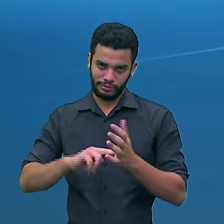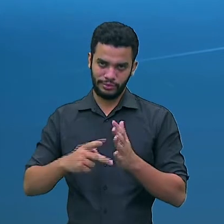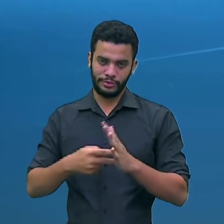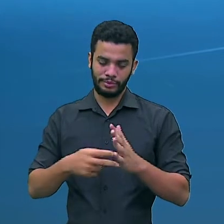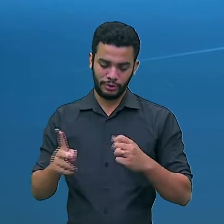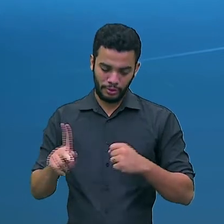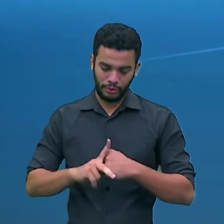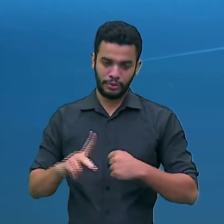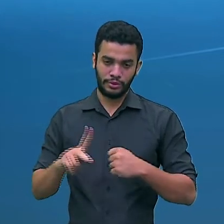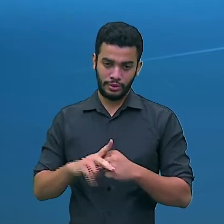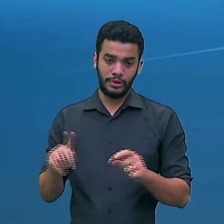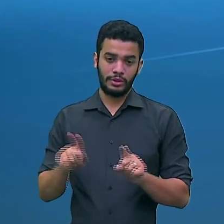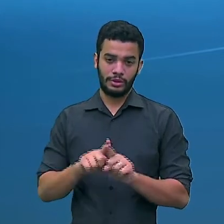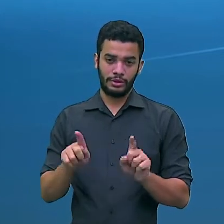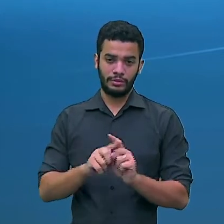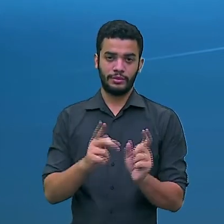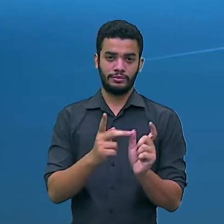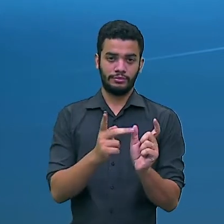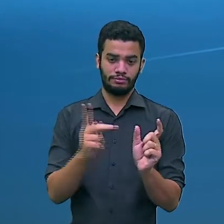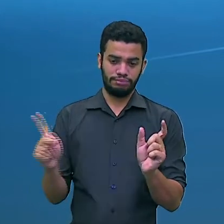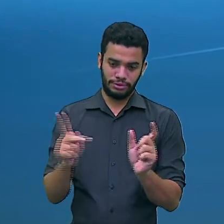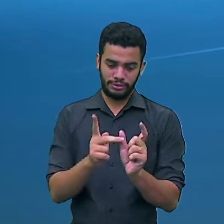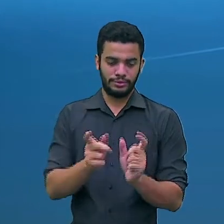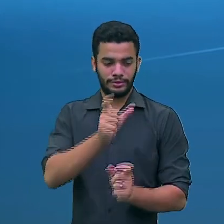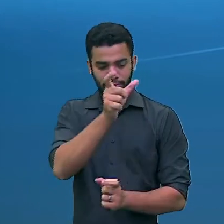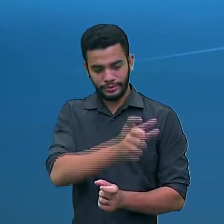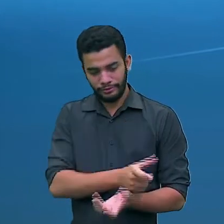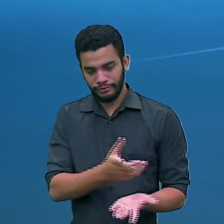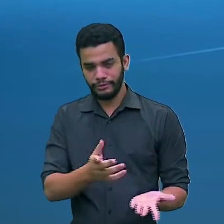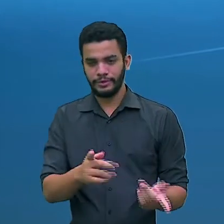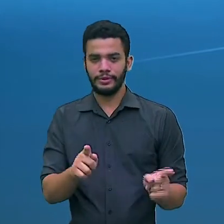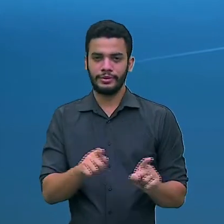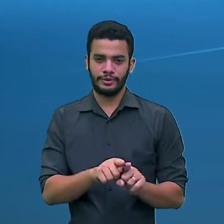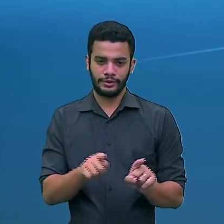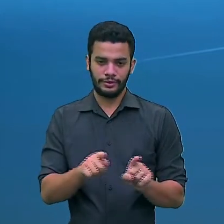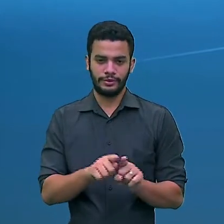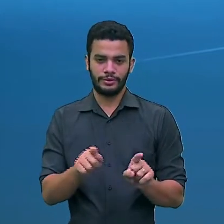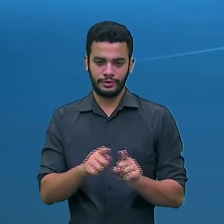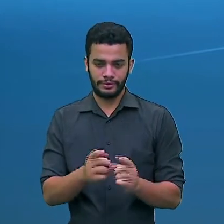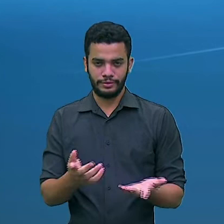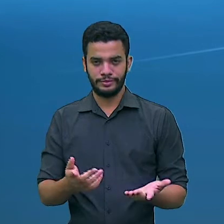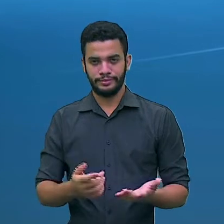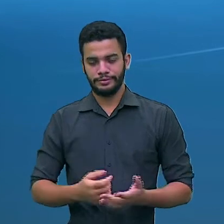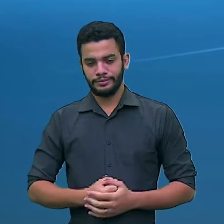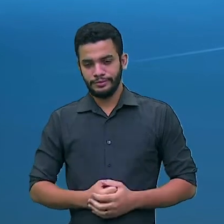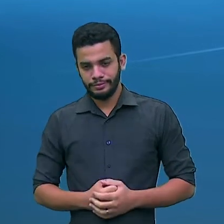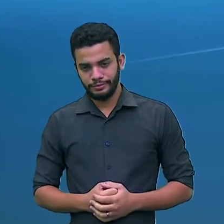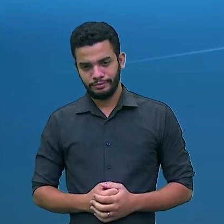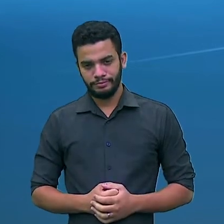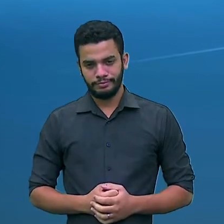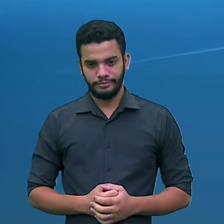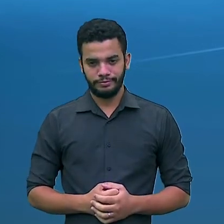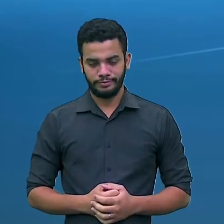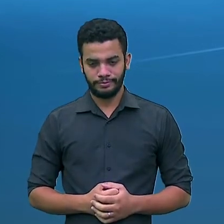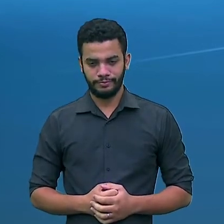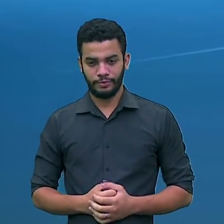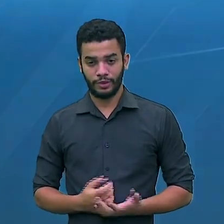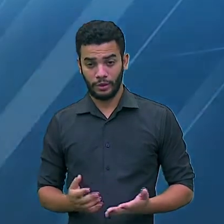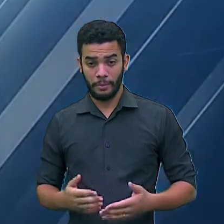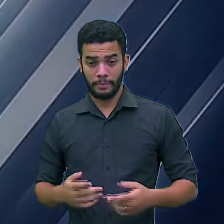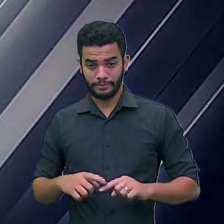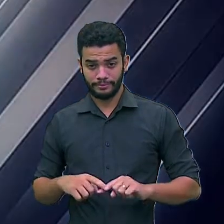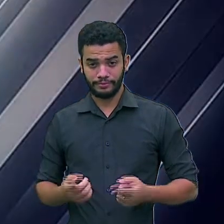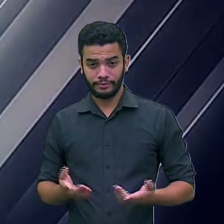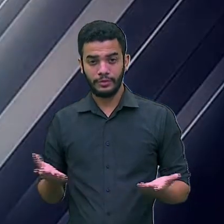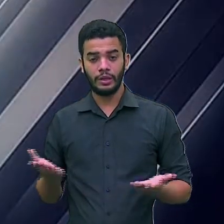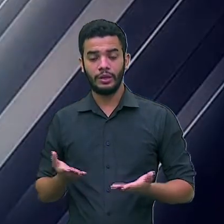o professor é o sujeito, portanto, esse pronome, função de predicativo do sujeito. Ótimo!